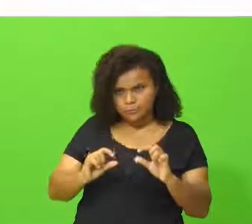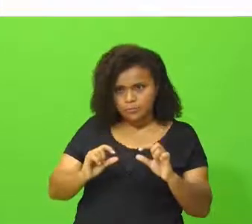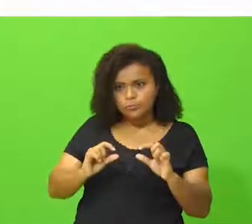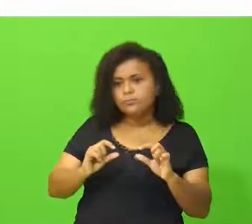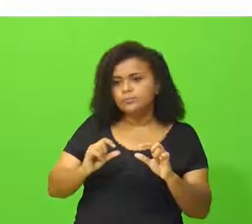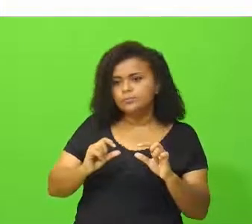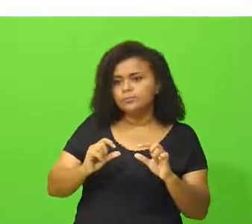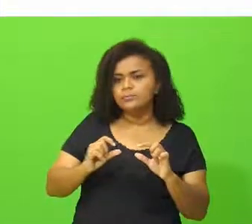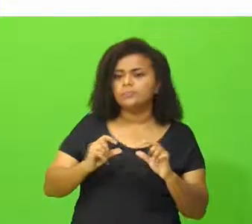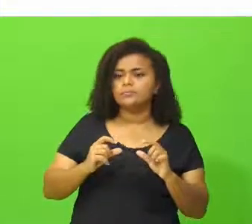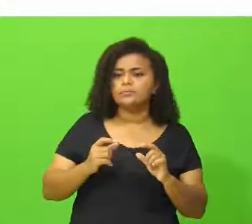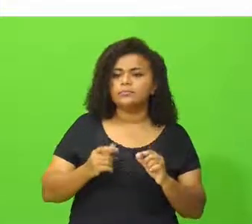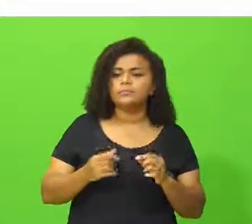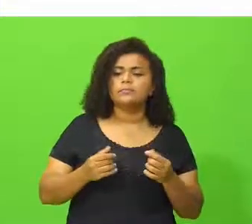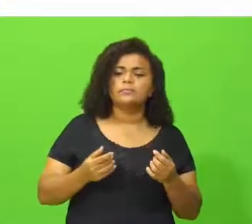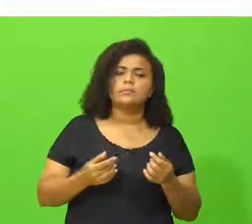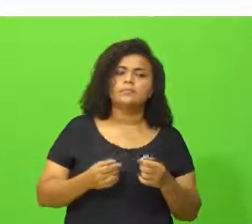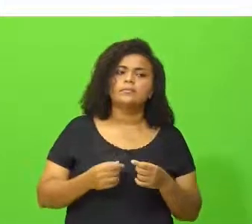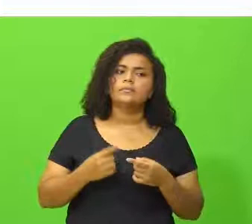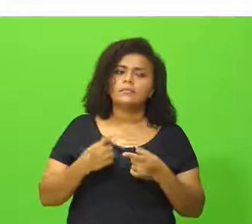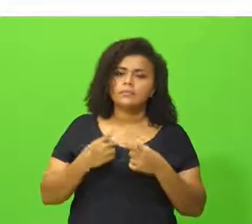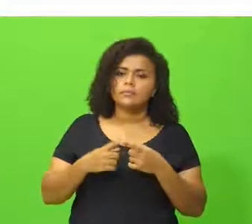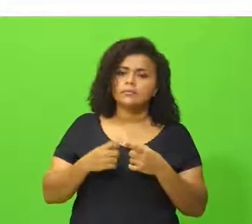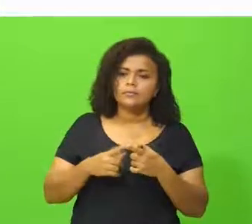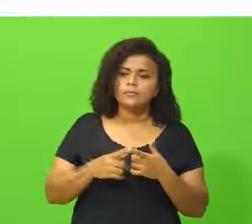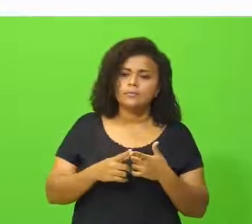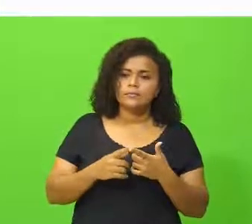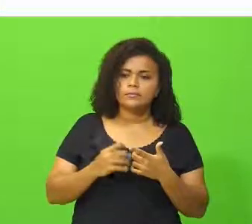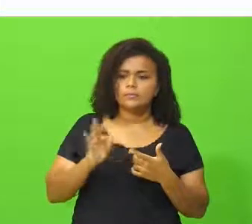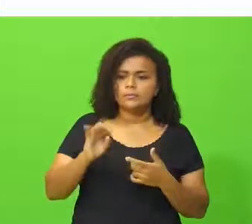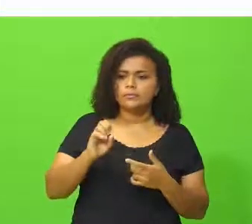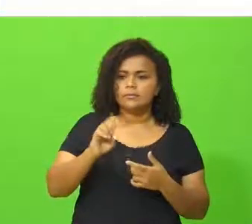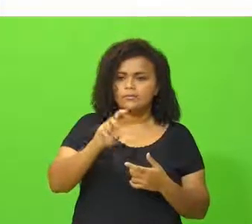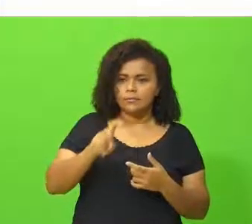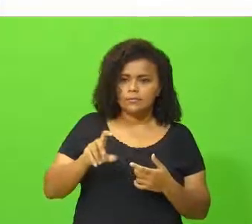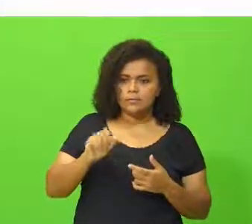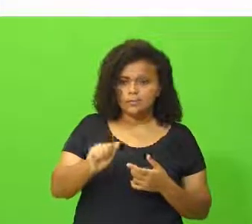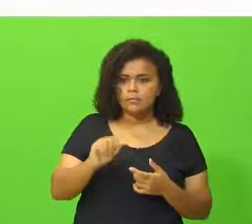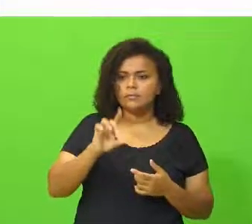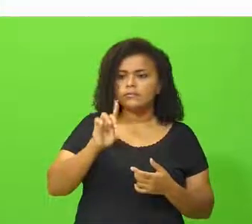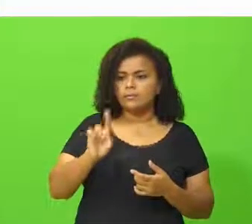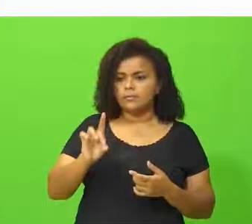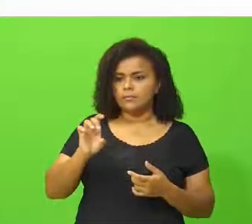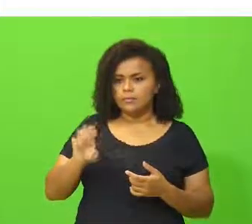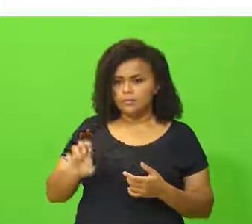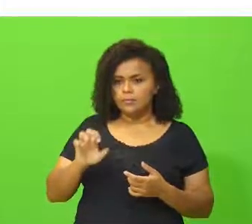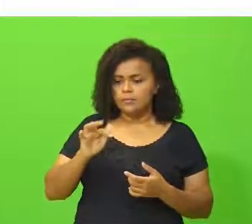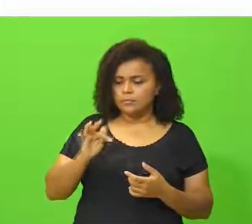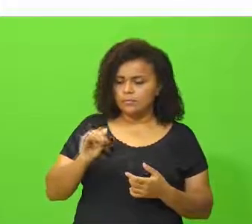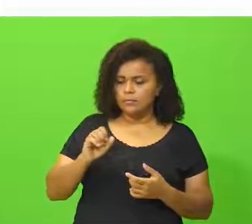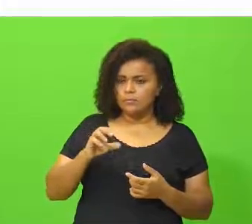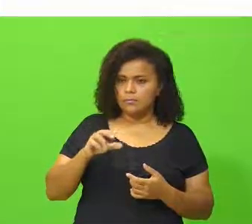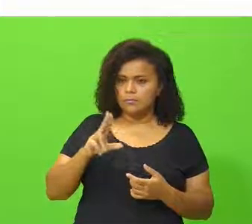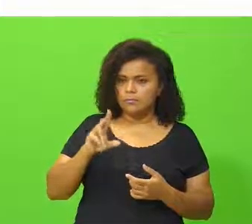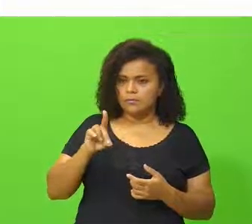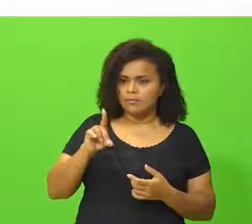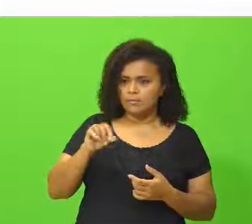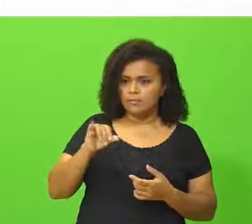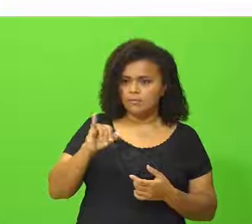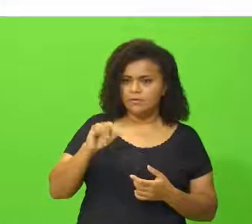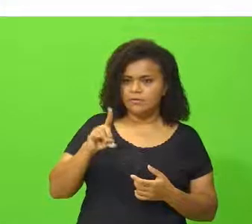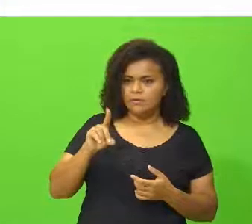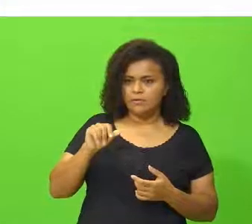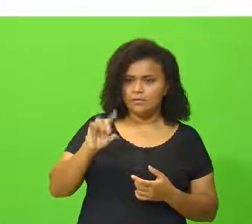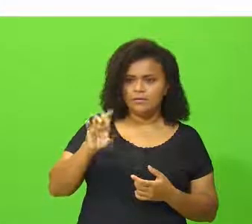diminuiu as taxas de fecundidade. Professor, o que é a taxa de fecundidade? É o número de filhos por